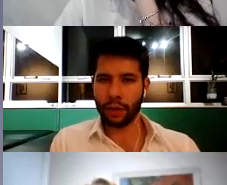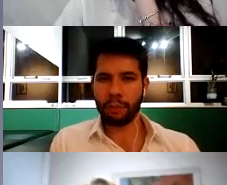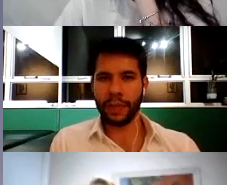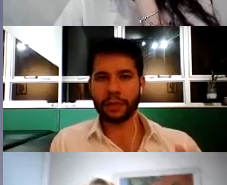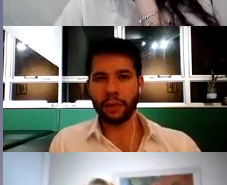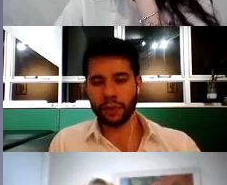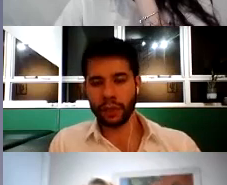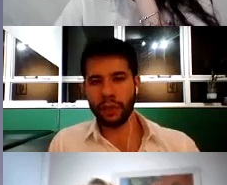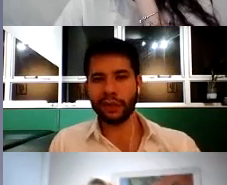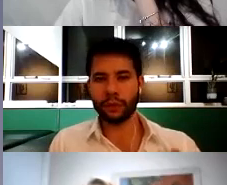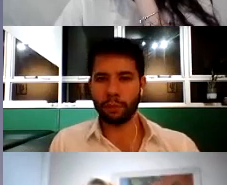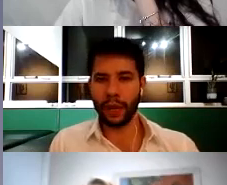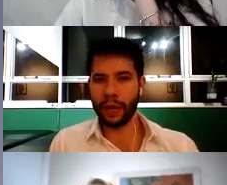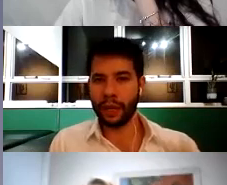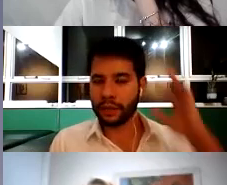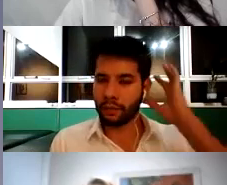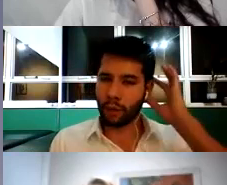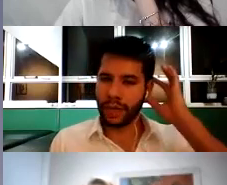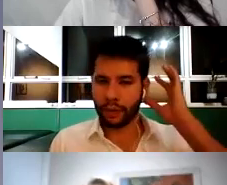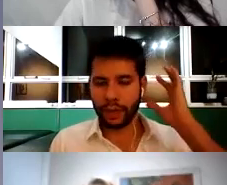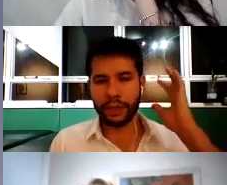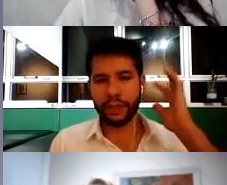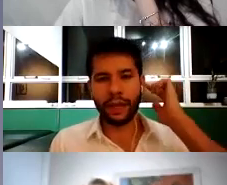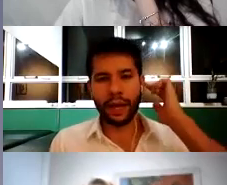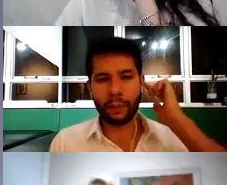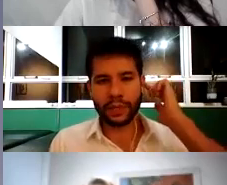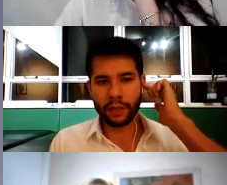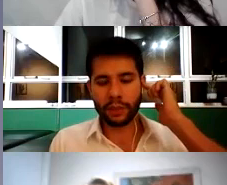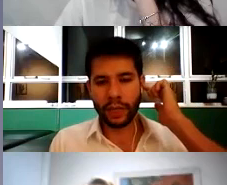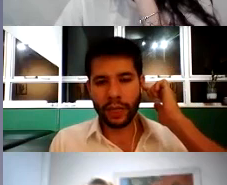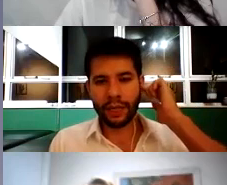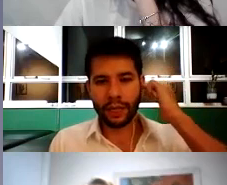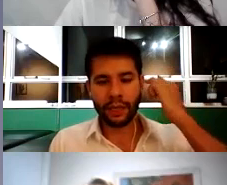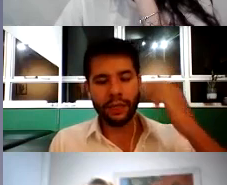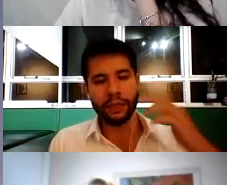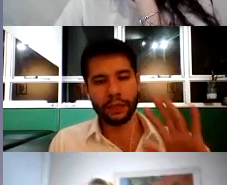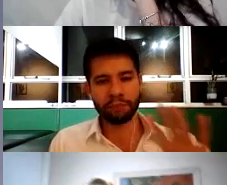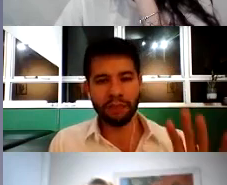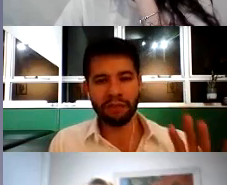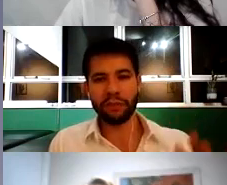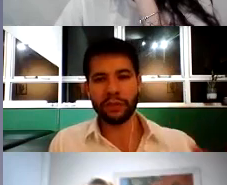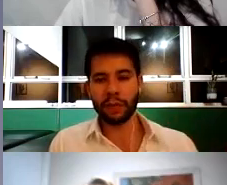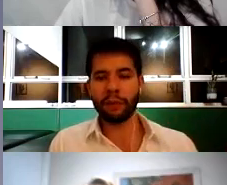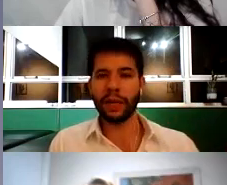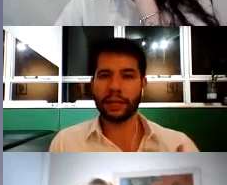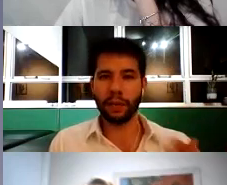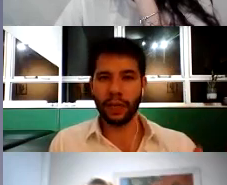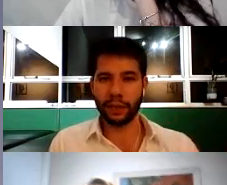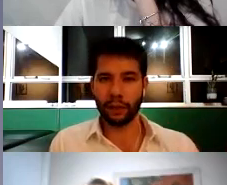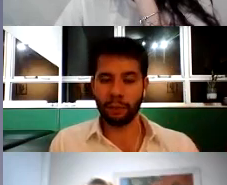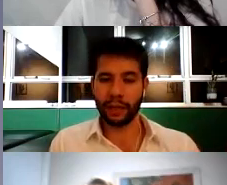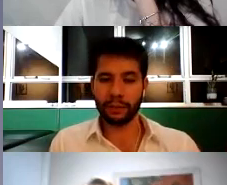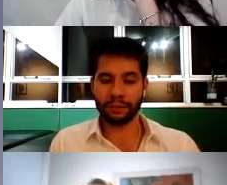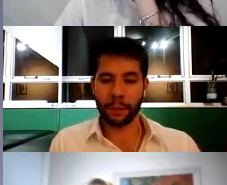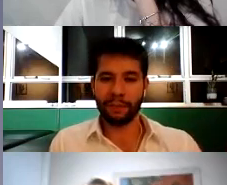Eles olharam bem as mãozinhas, os pés, olharam ali a posição da orelha, enfim, fizeram uma avaliação